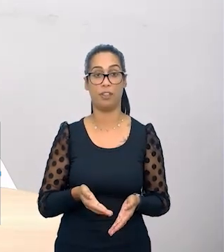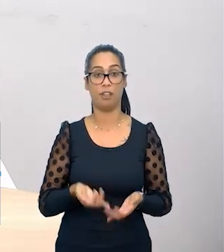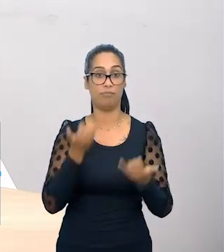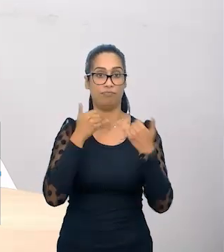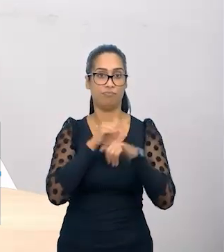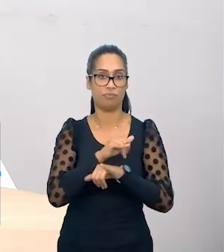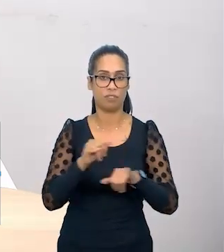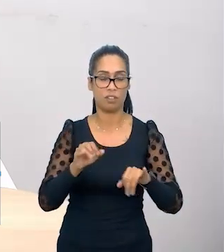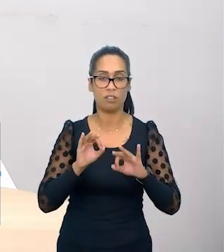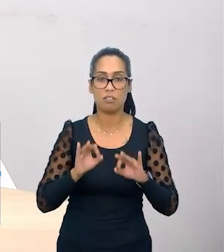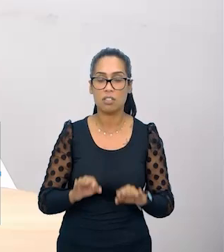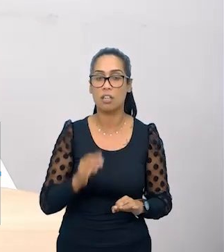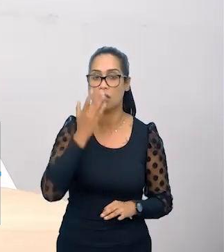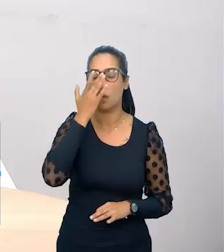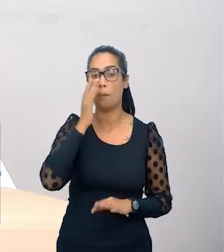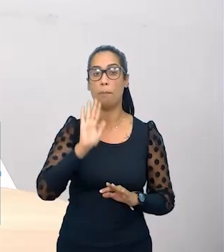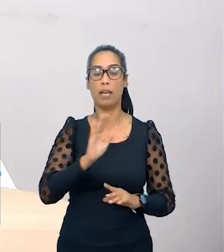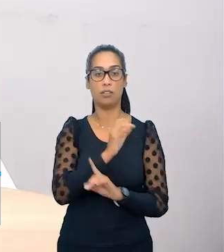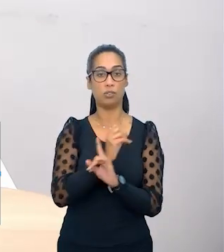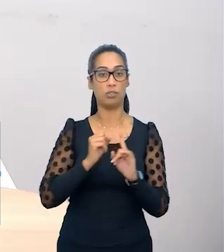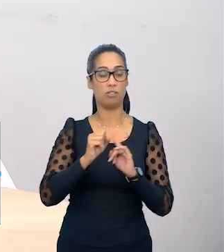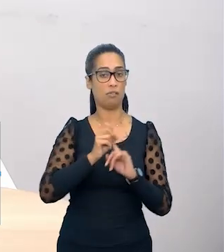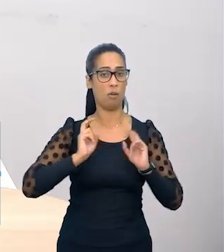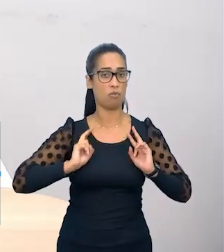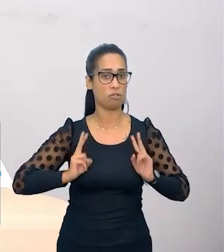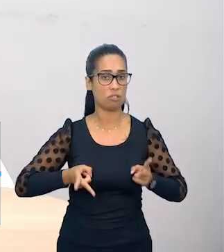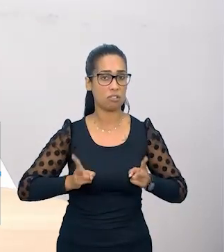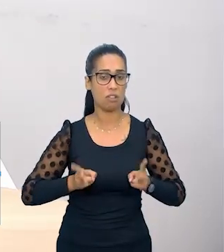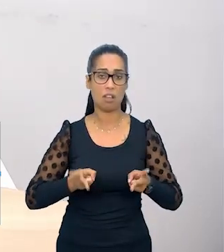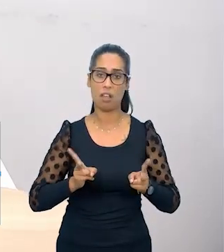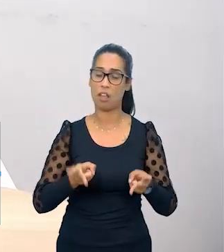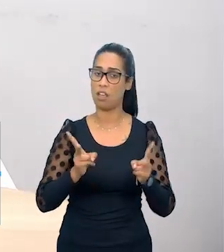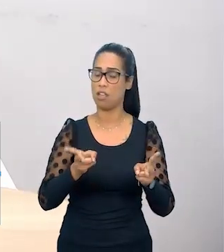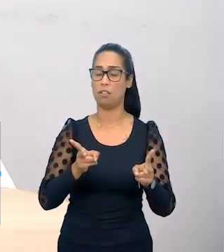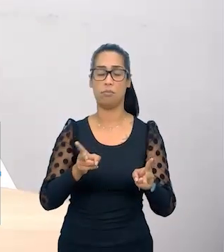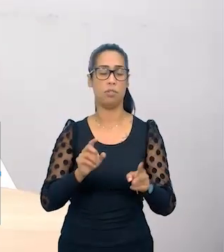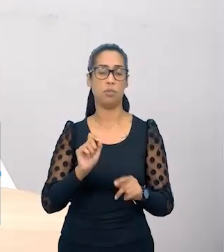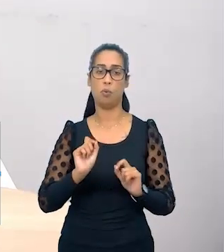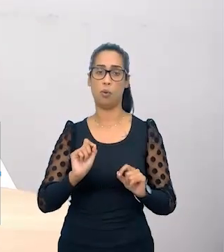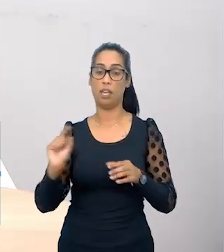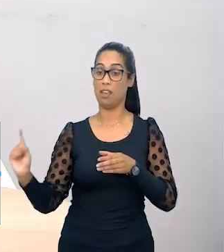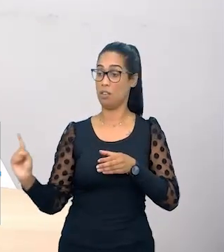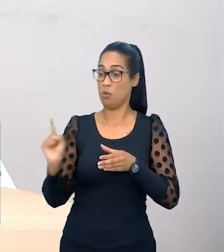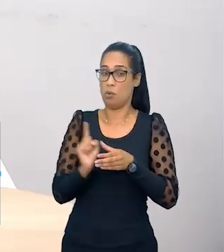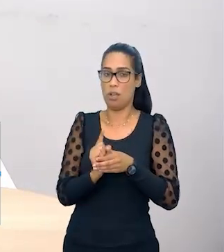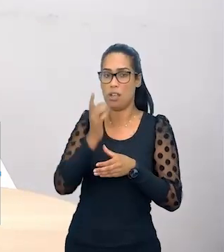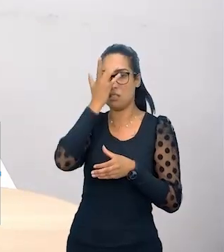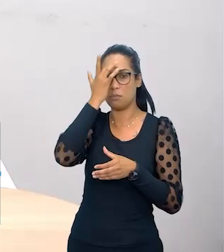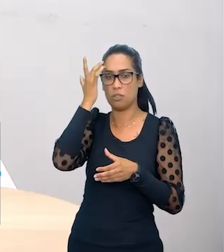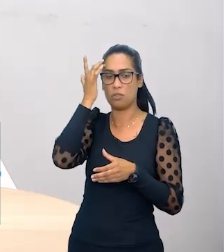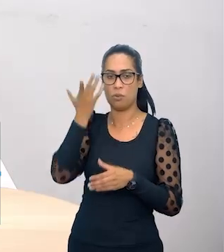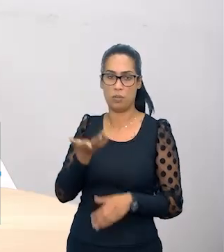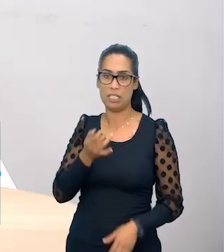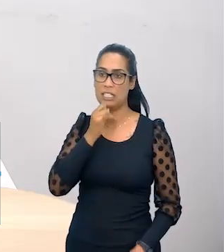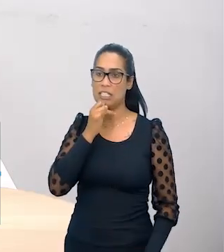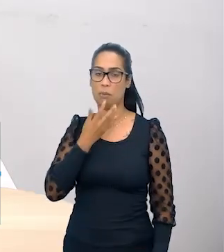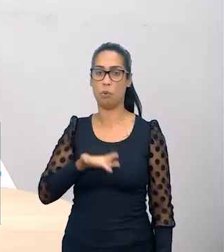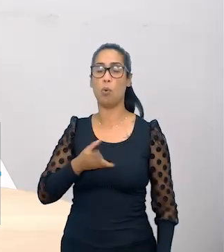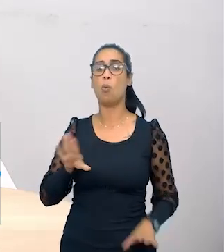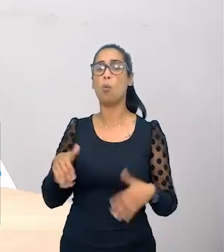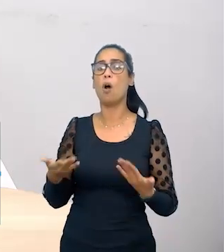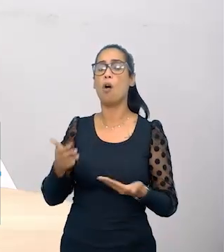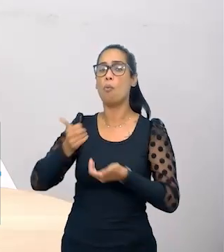O social sempre vai englobar as pessoas com as suas condições de vida, a própria educação também, seja